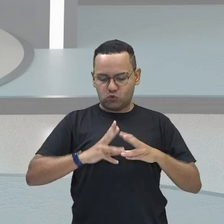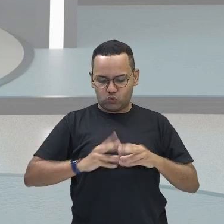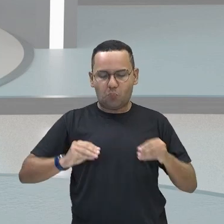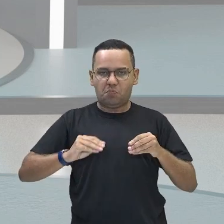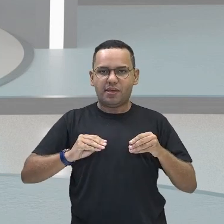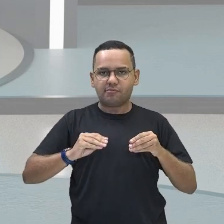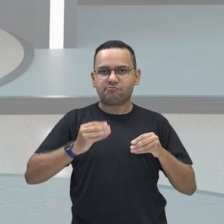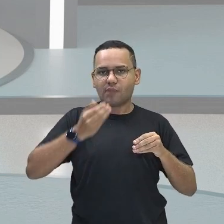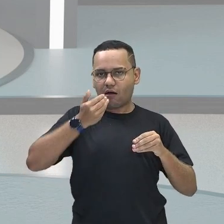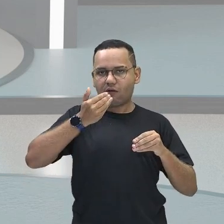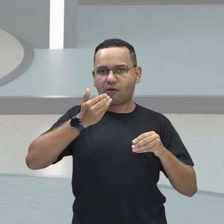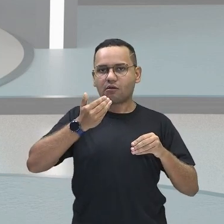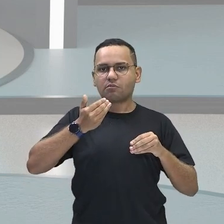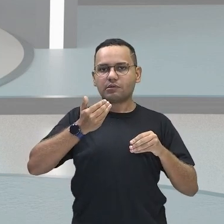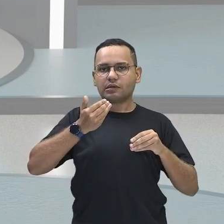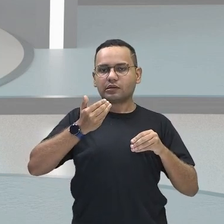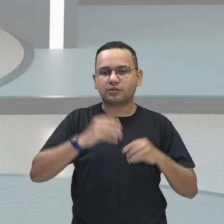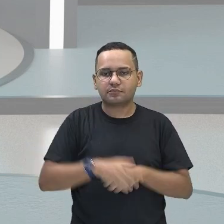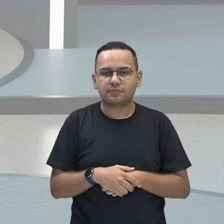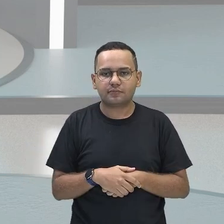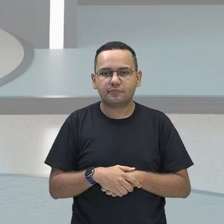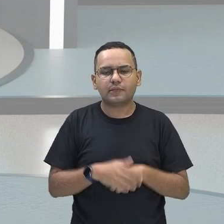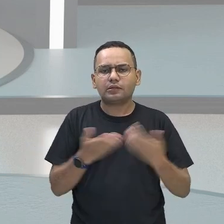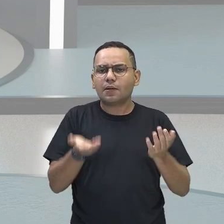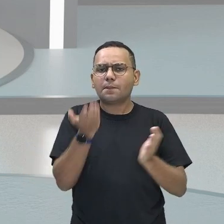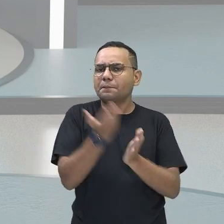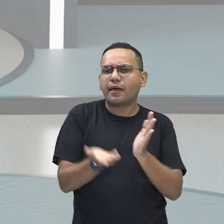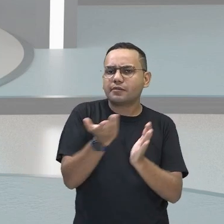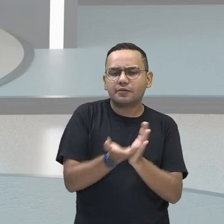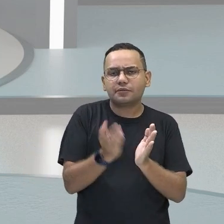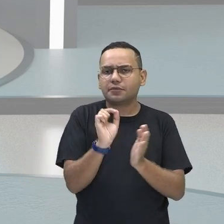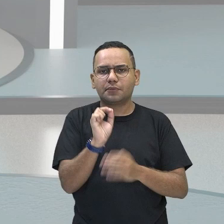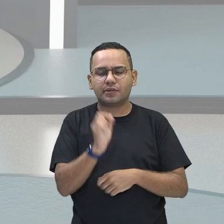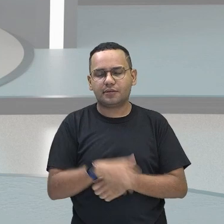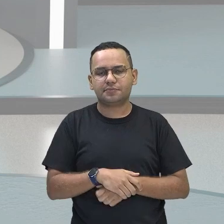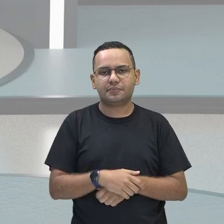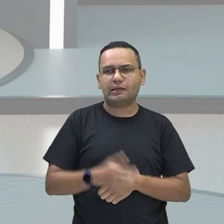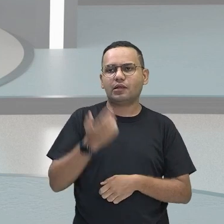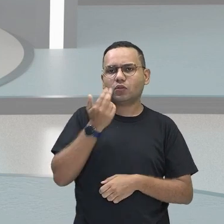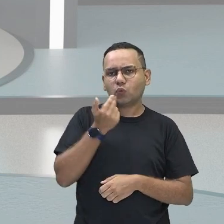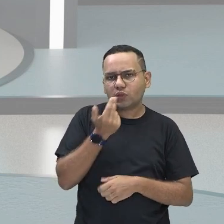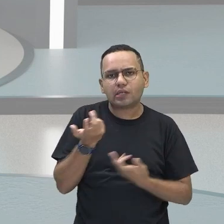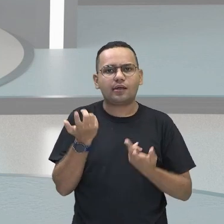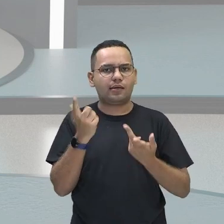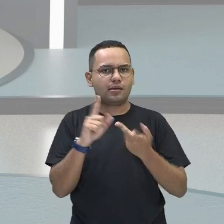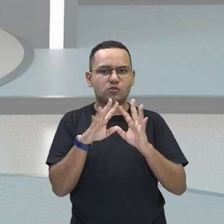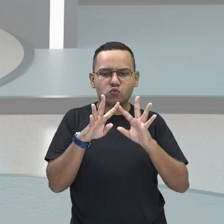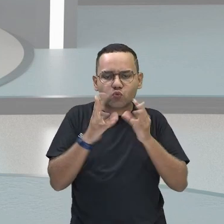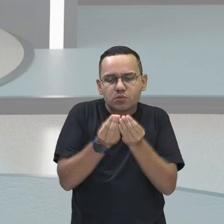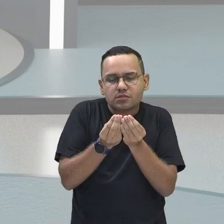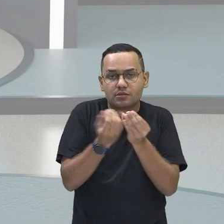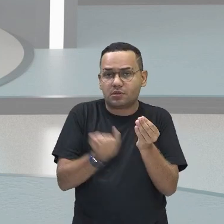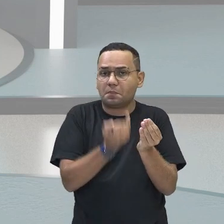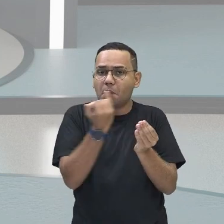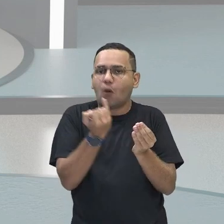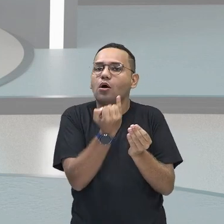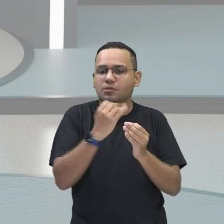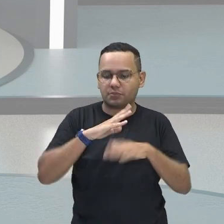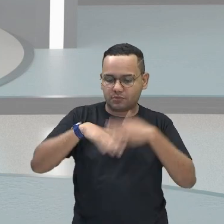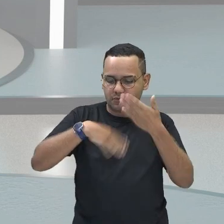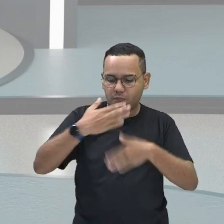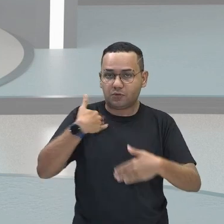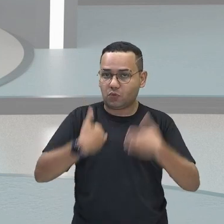né ele vai se sentir fraco vai perder sais minerais vai perder e eh diversas substâncias que são importantes pro nosso corpo